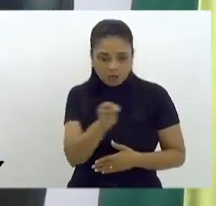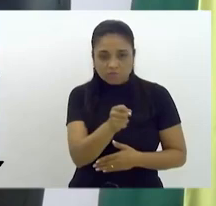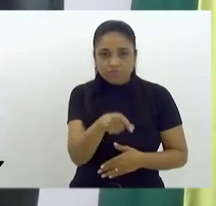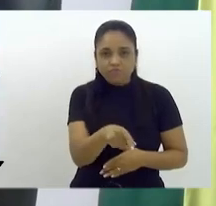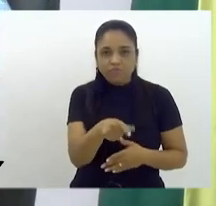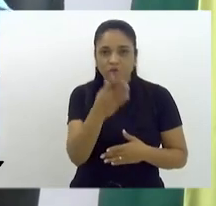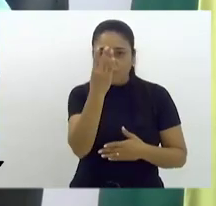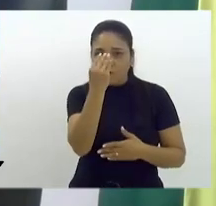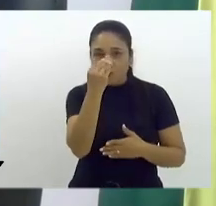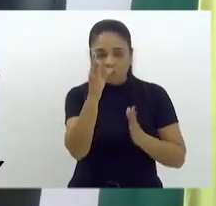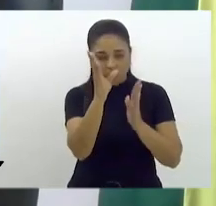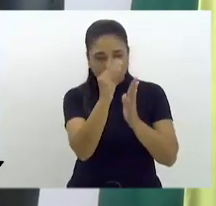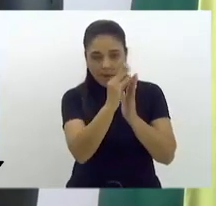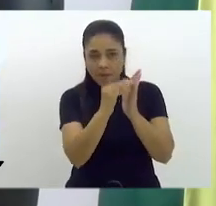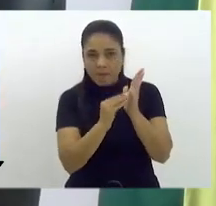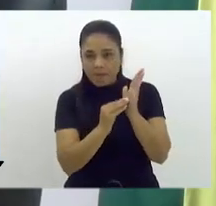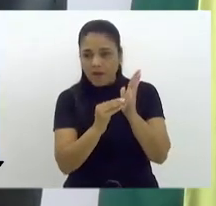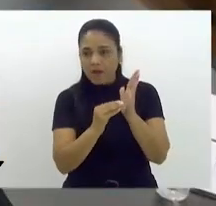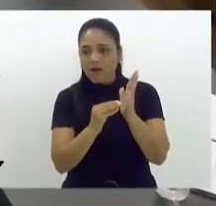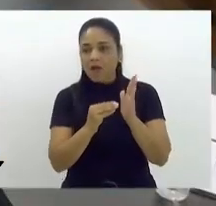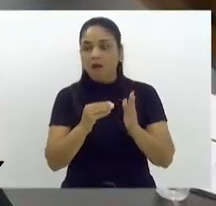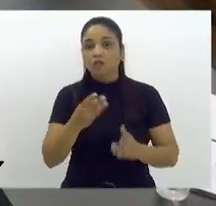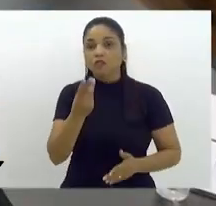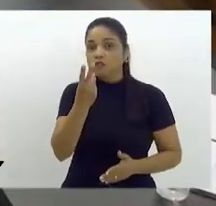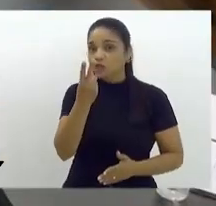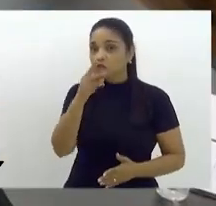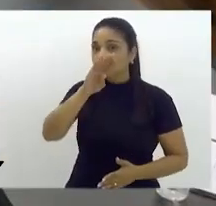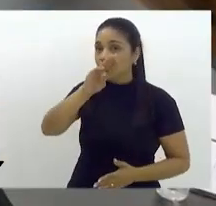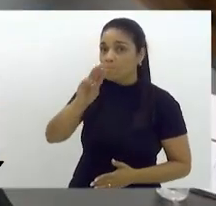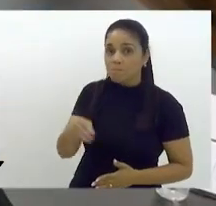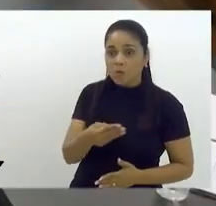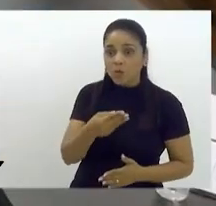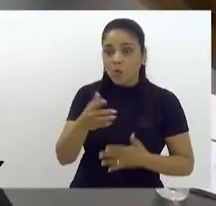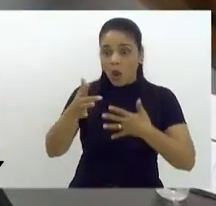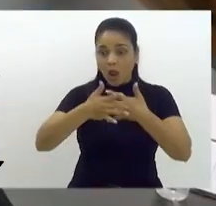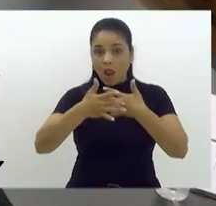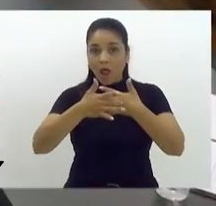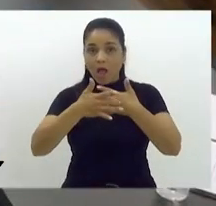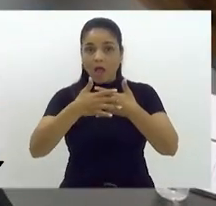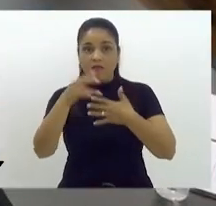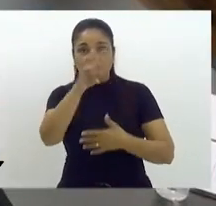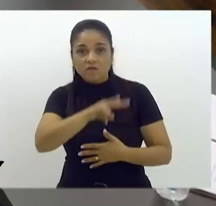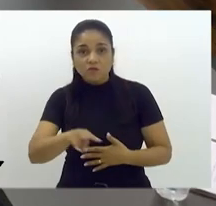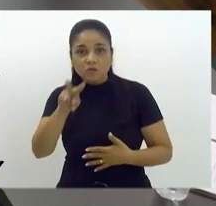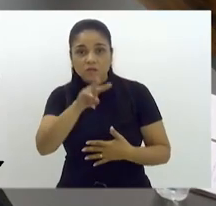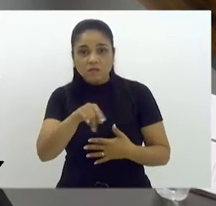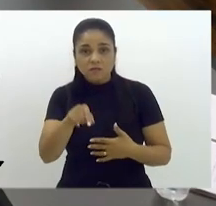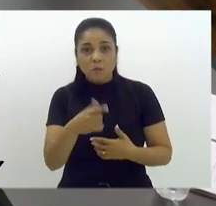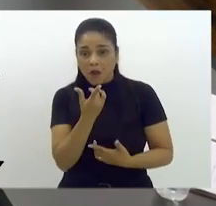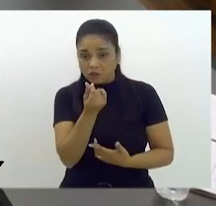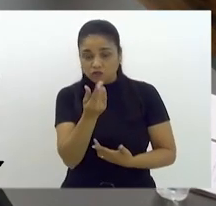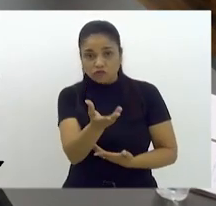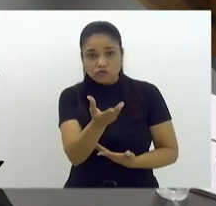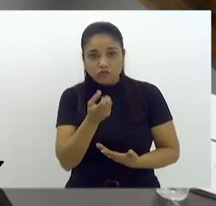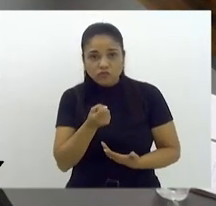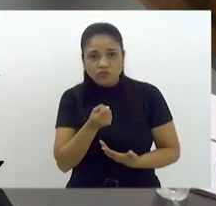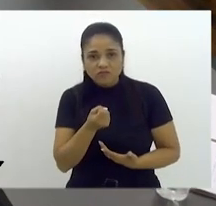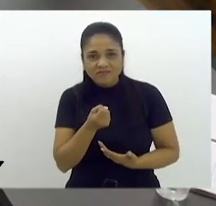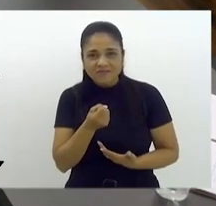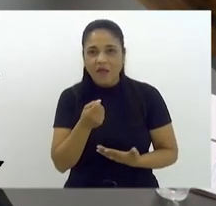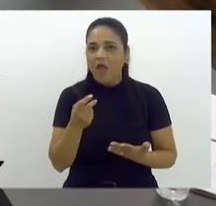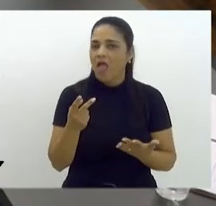2.000 likes não 2 milhões de likes ela ganha em cima disso ela expõe o seu filho a sua criança para ganhar dinheiro tá errado